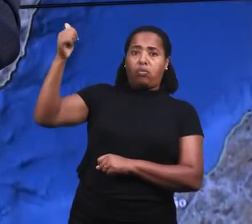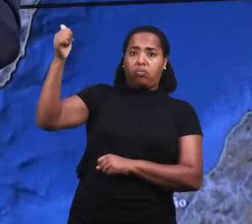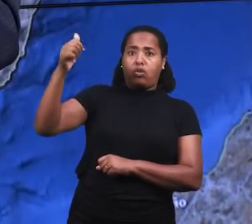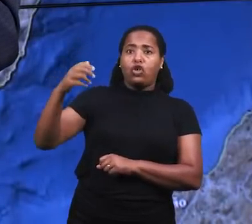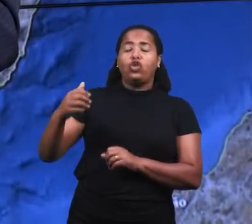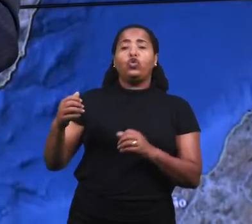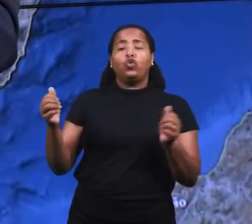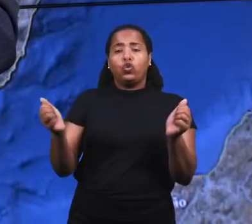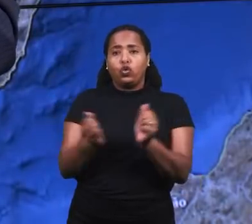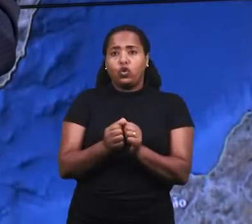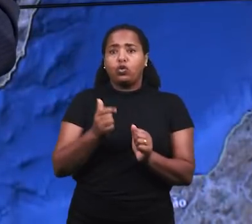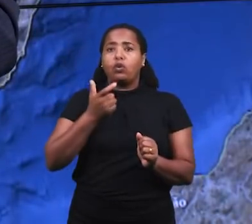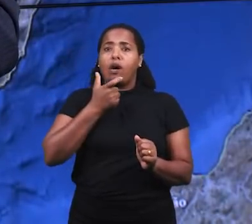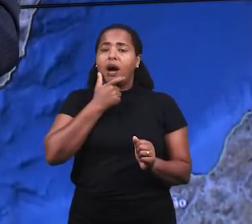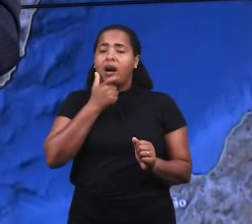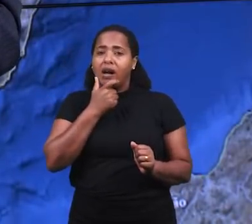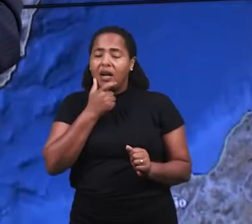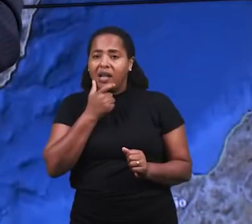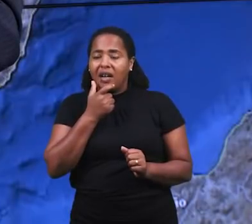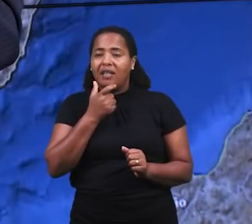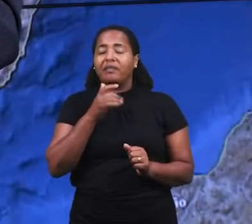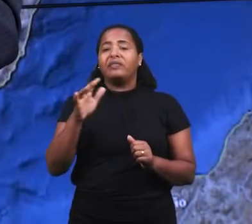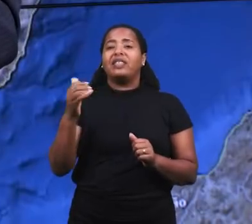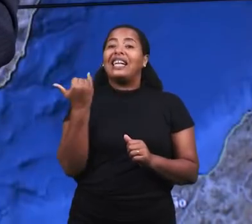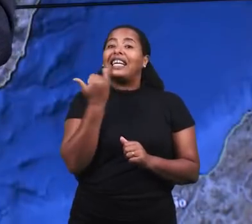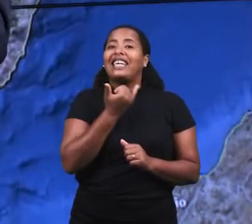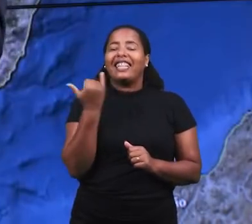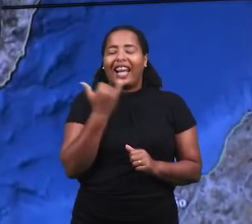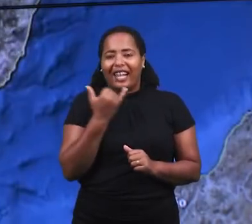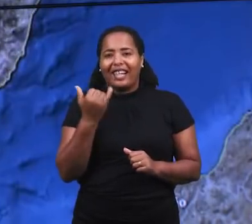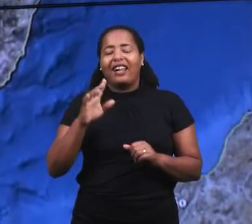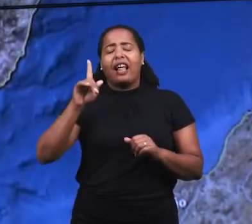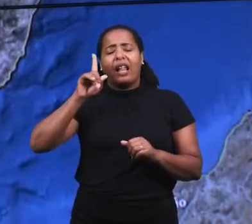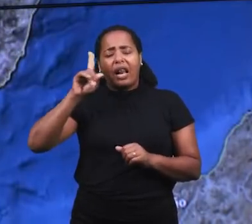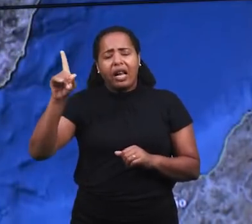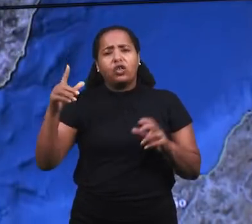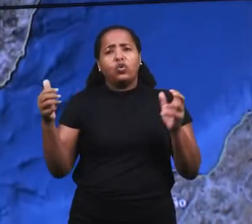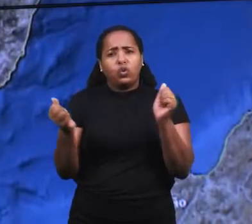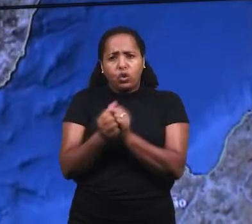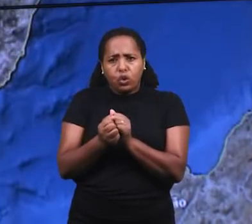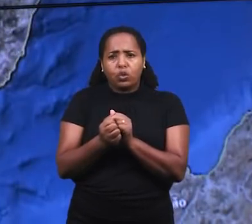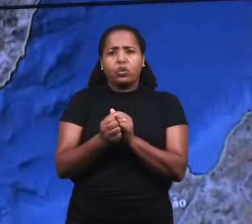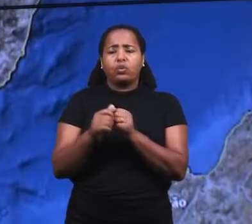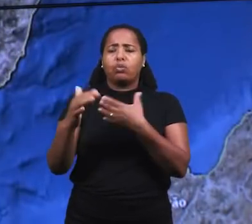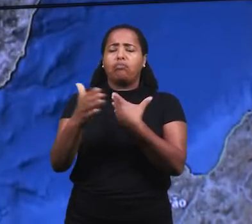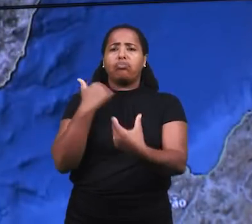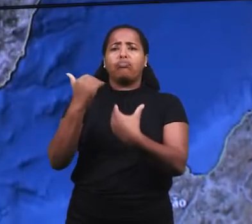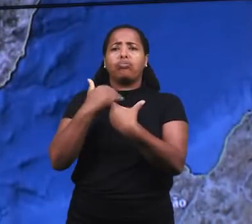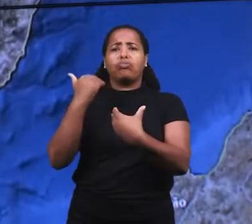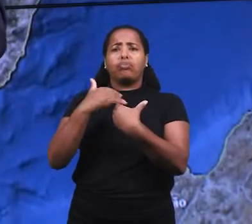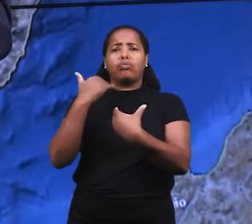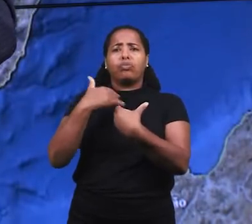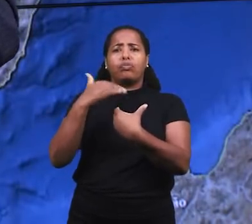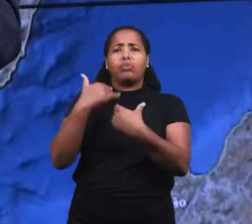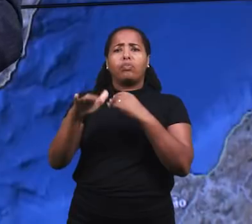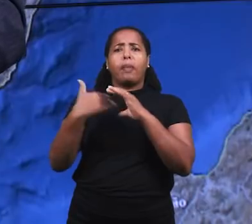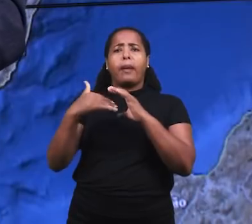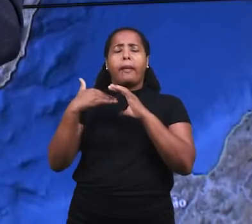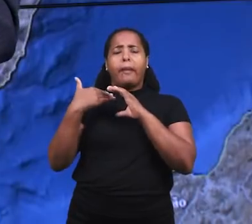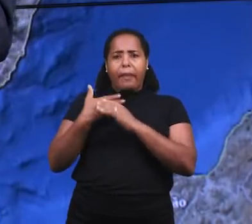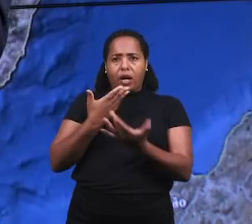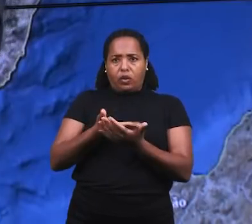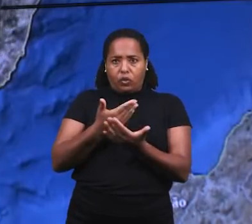com a Itália, como países que têm participado com muita fartura de contribuições de